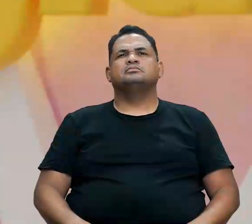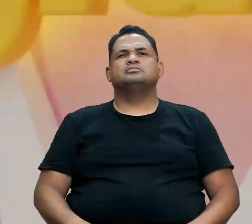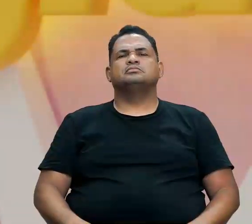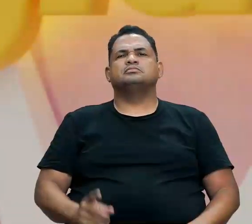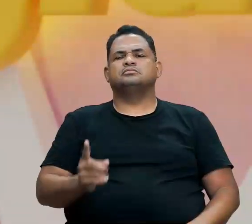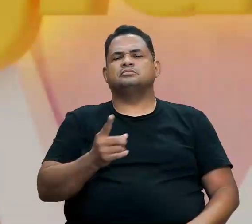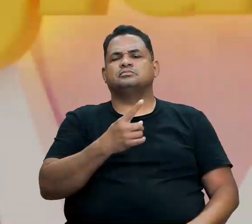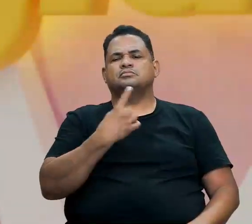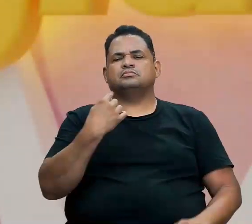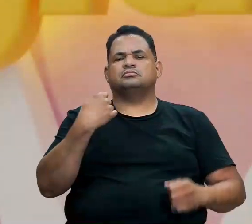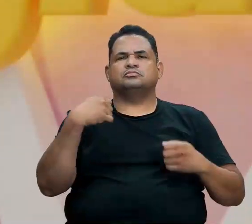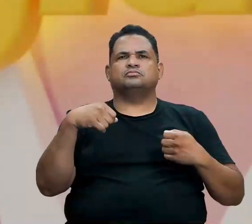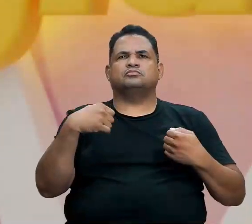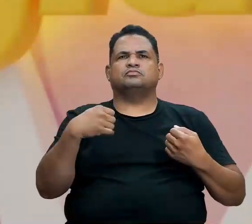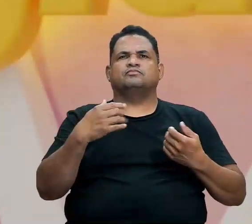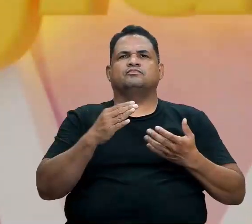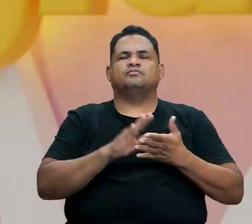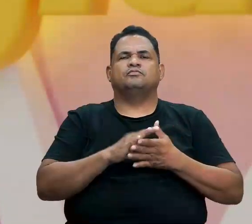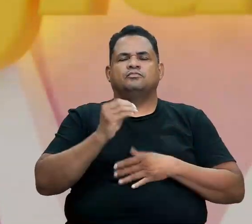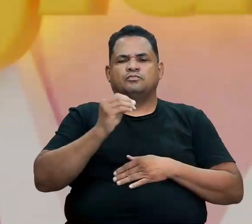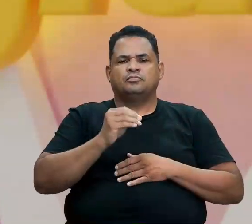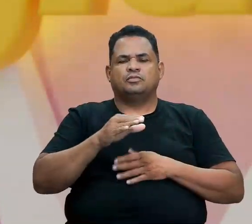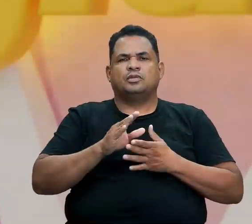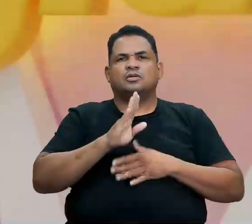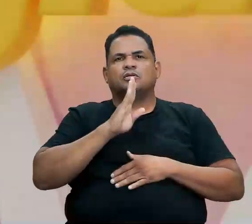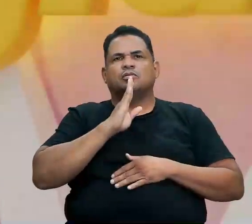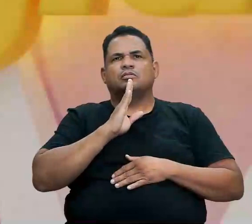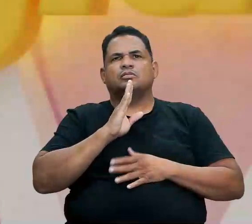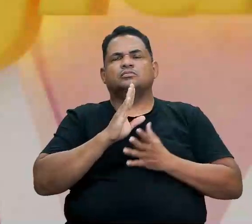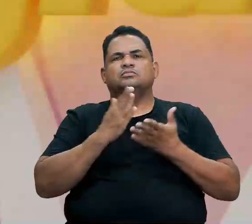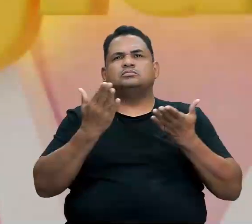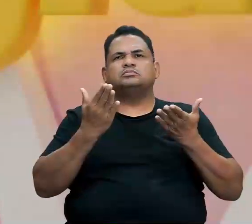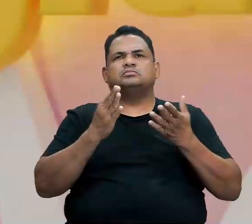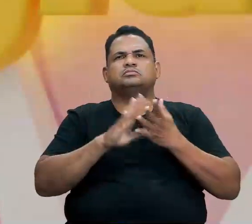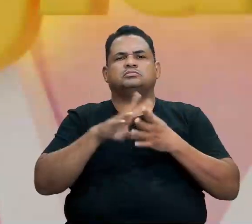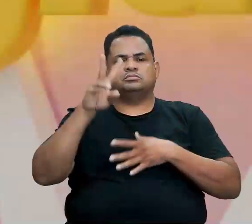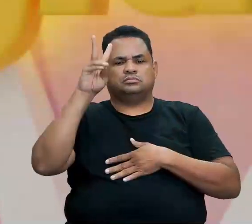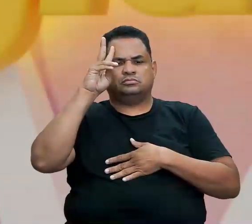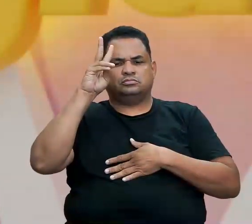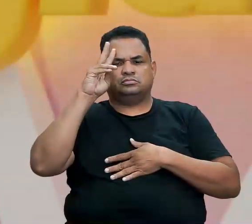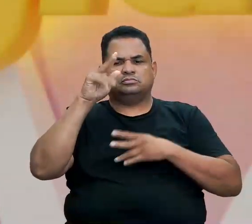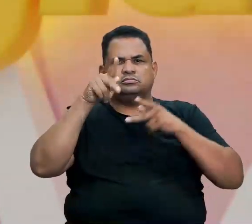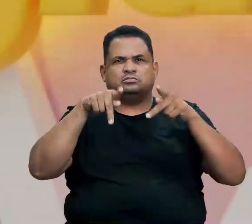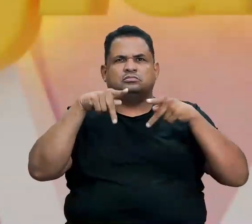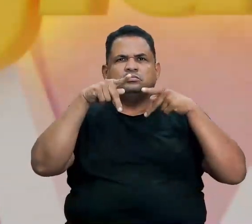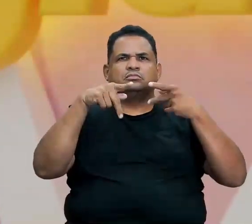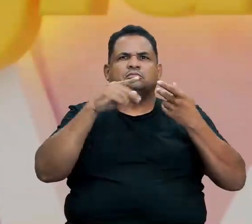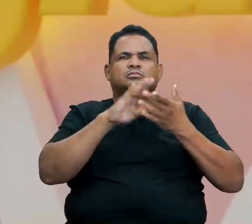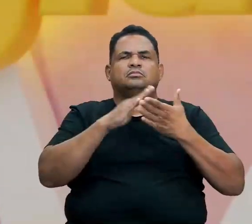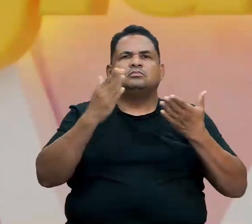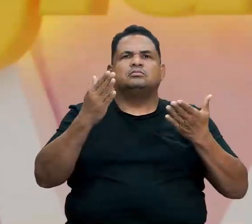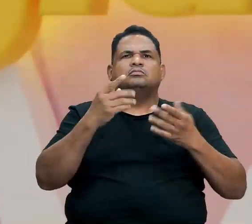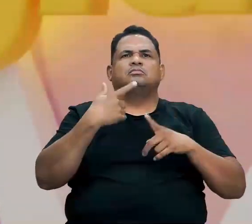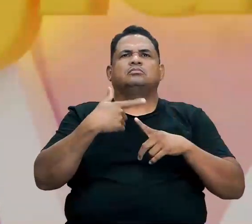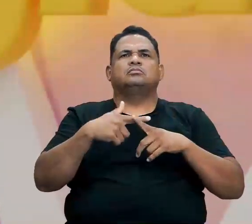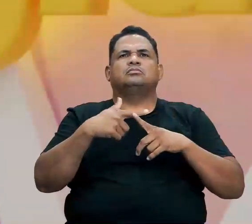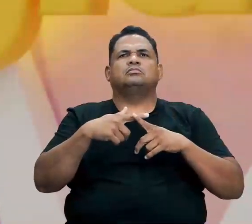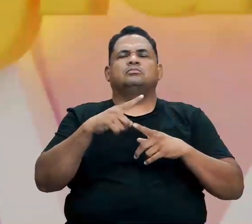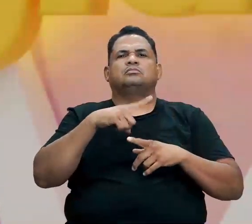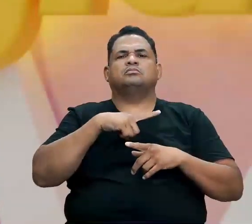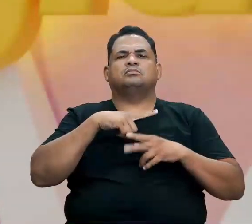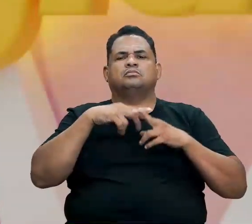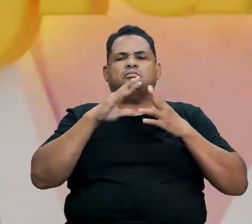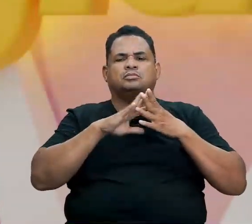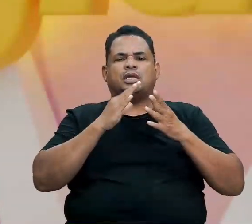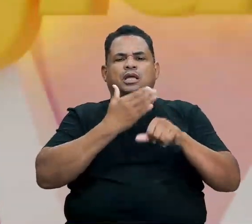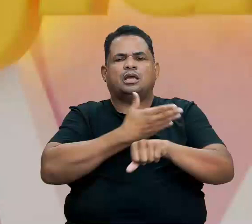sempre conhecer ali, tentar conhecer a história dos povos, daquele povo, por que tem esse hábito,